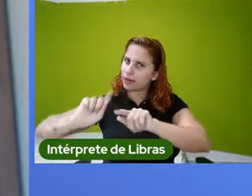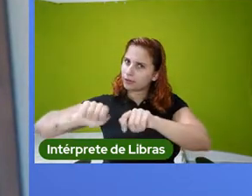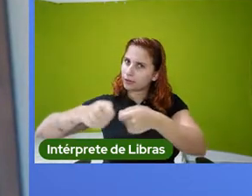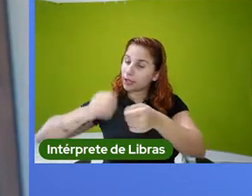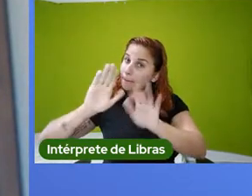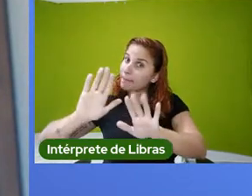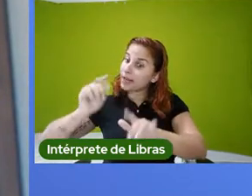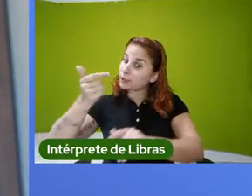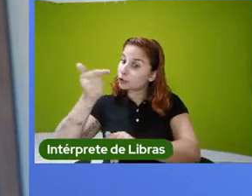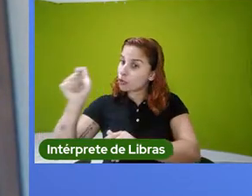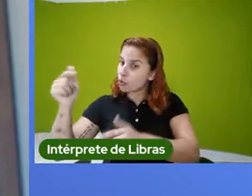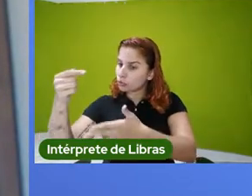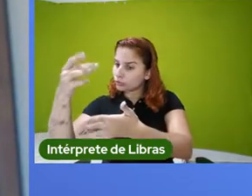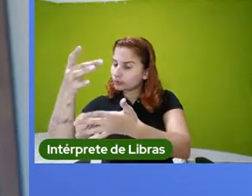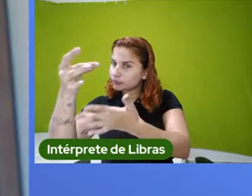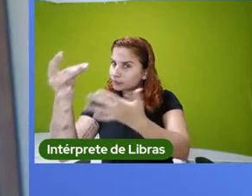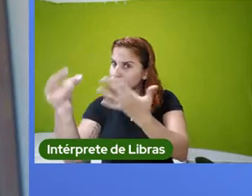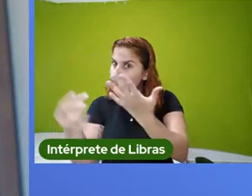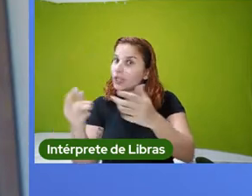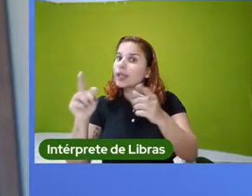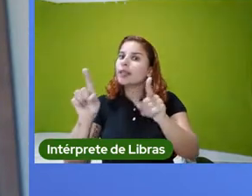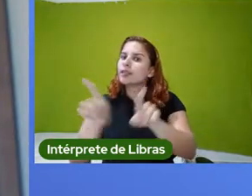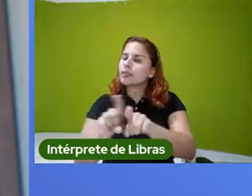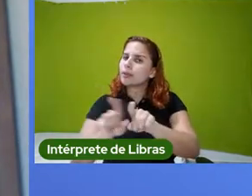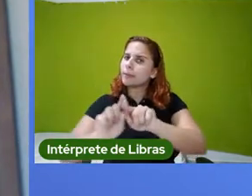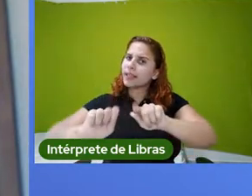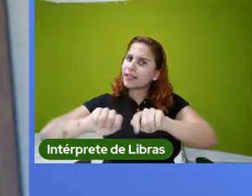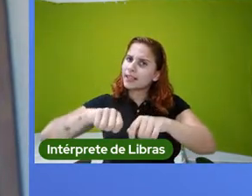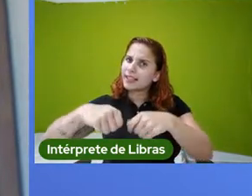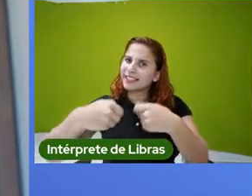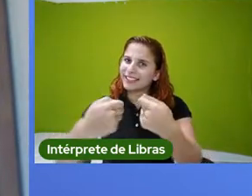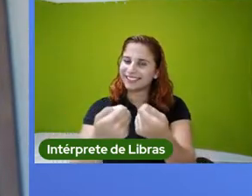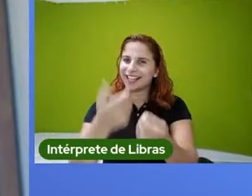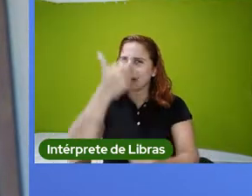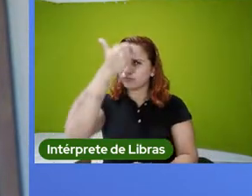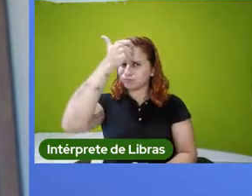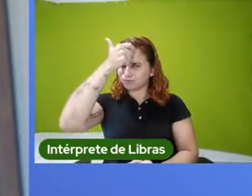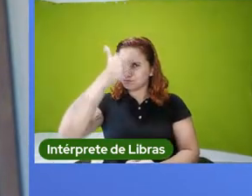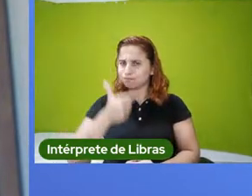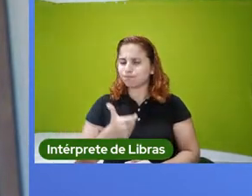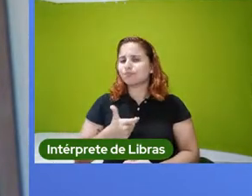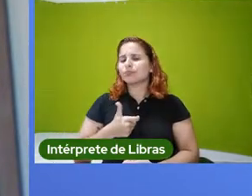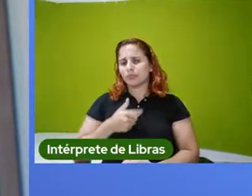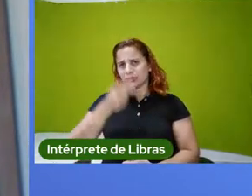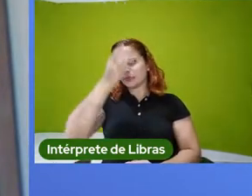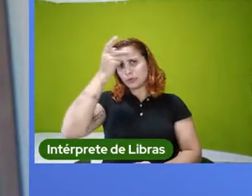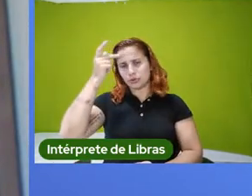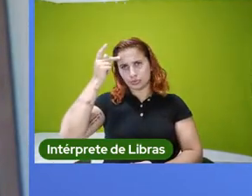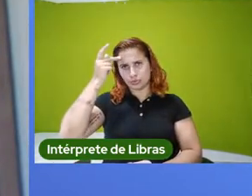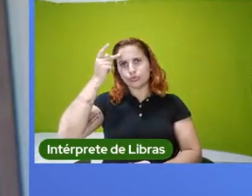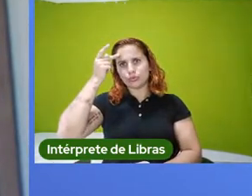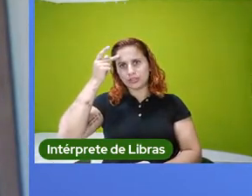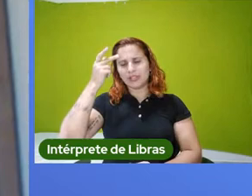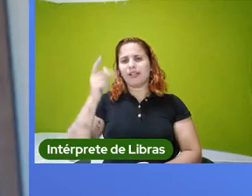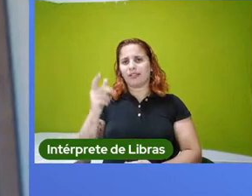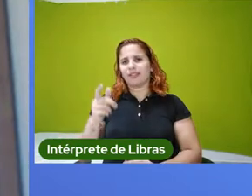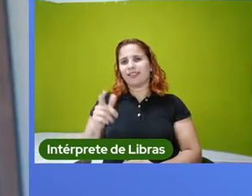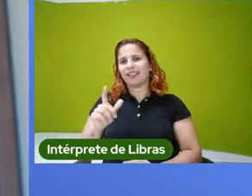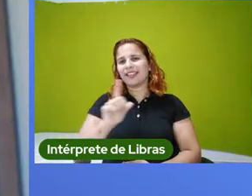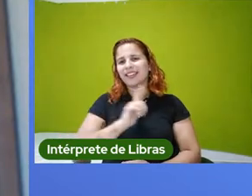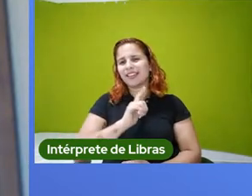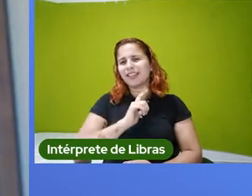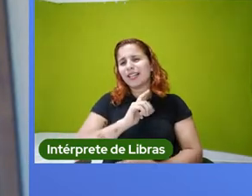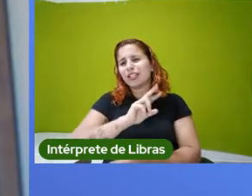dão dignidade. E, às vezes, o trabalho também pode ferir a dignidade quando são trabalhos precarizados,